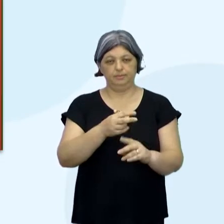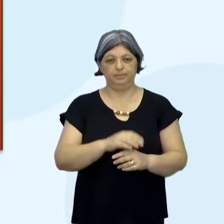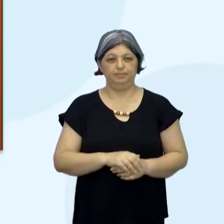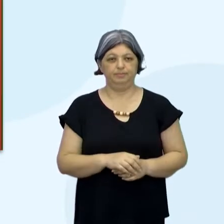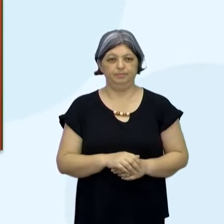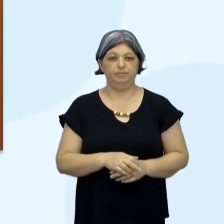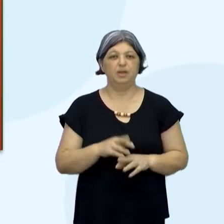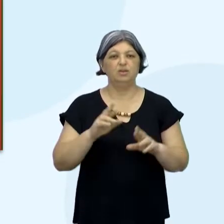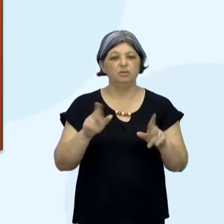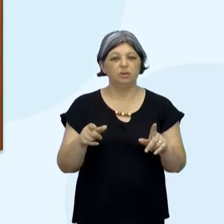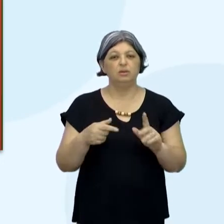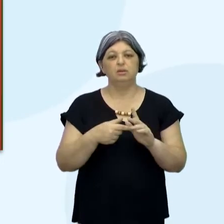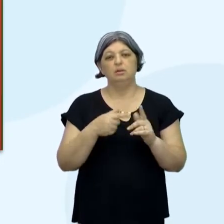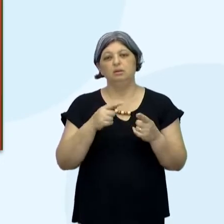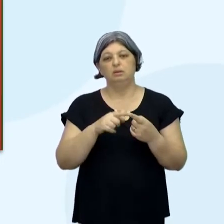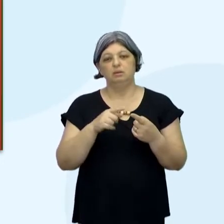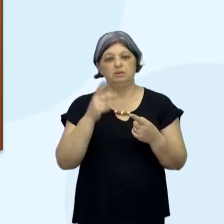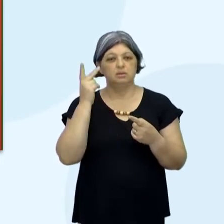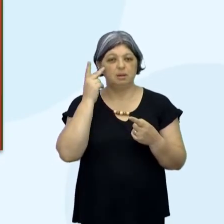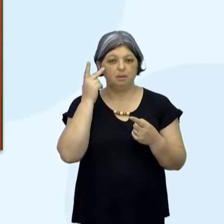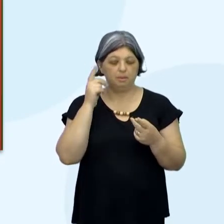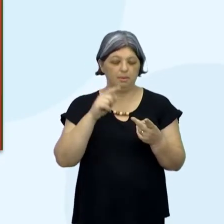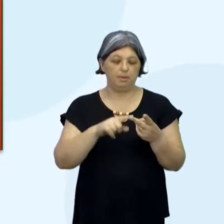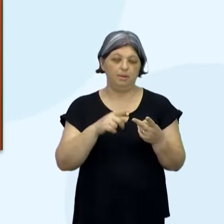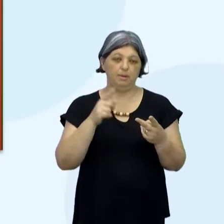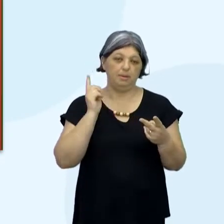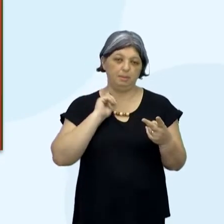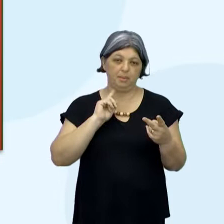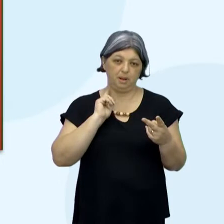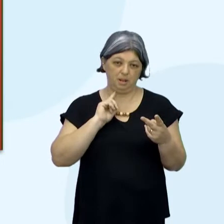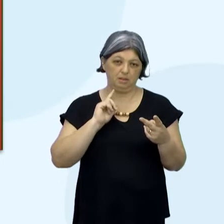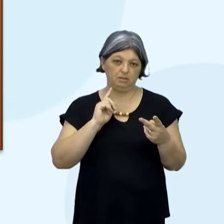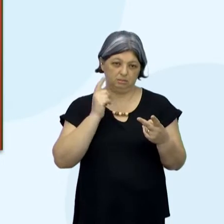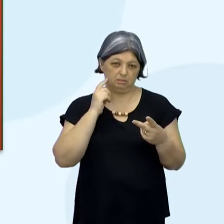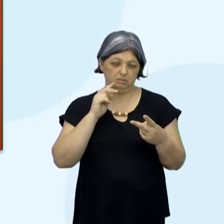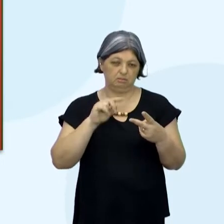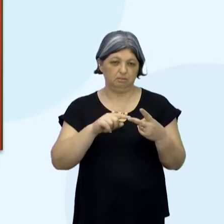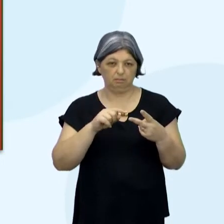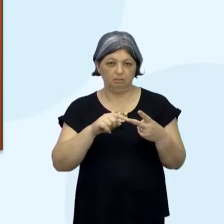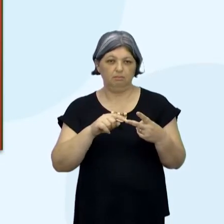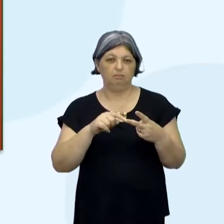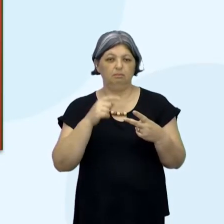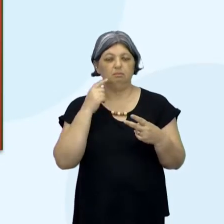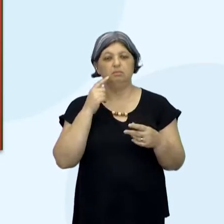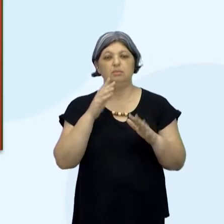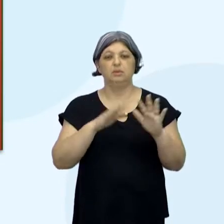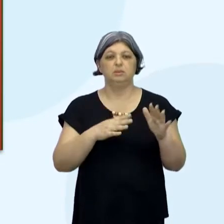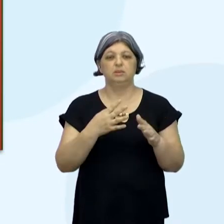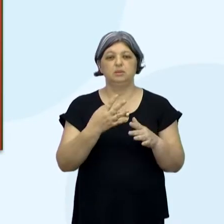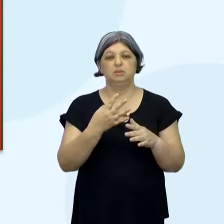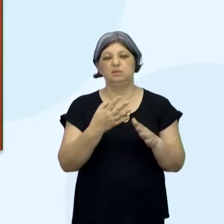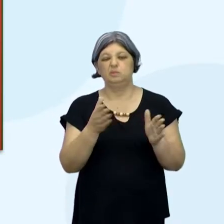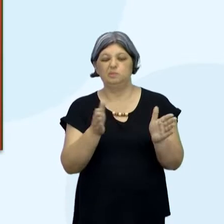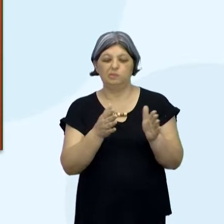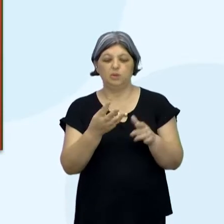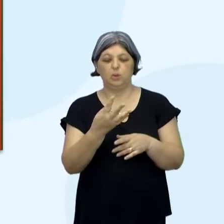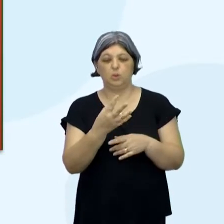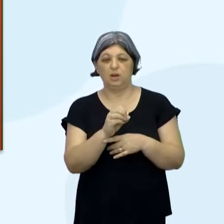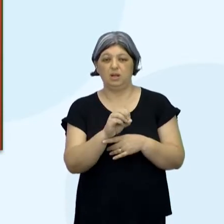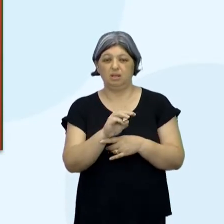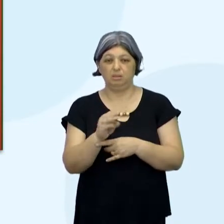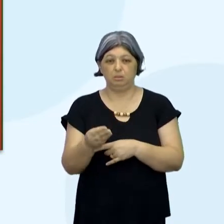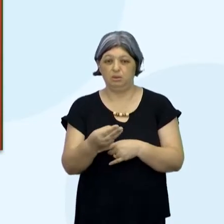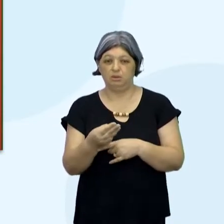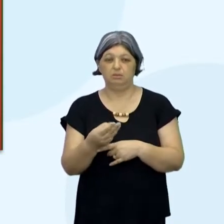a diferença entre São Paulo e Minas, né? Então, São Paulo está na casa aí dos 40 milhões, Minas Gerais está na casa